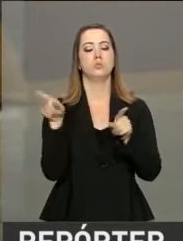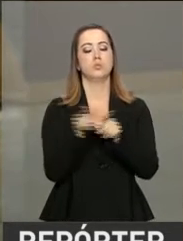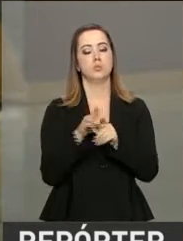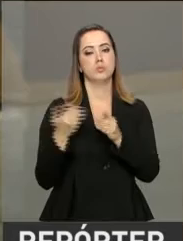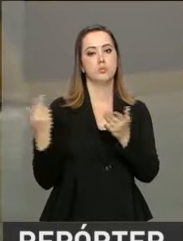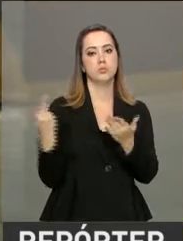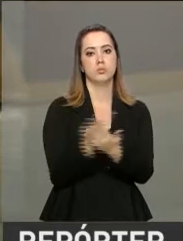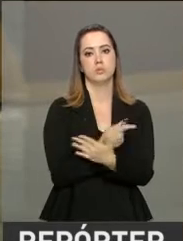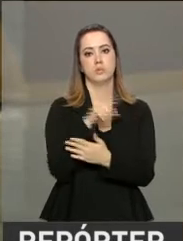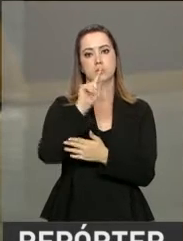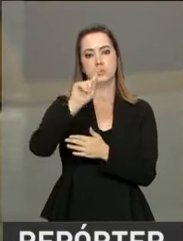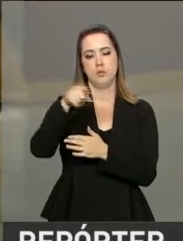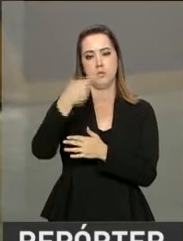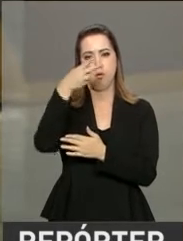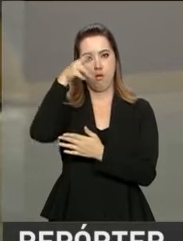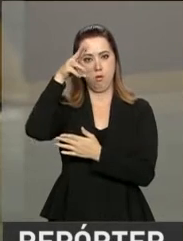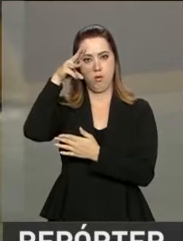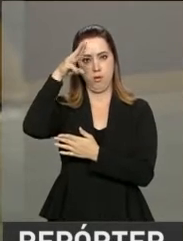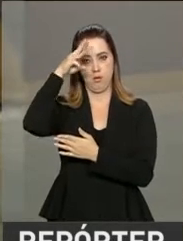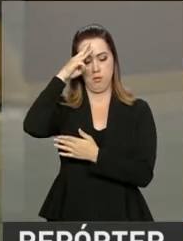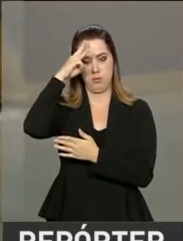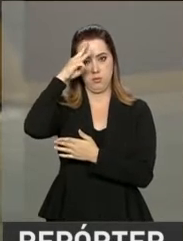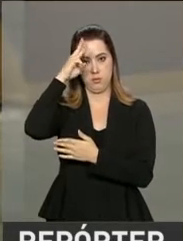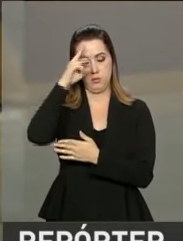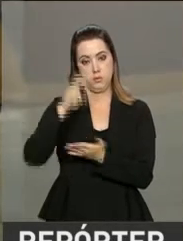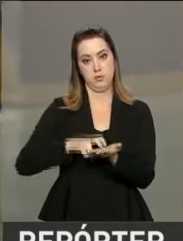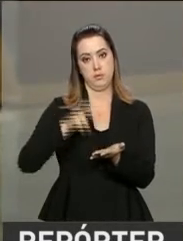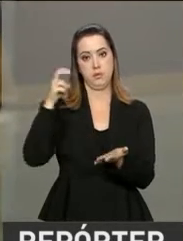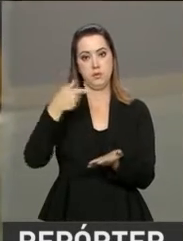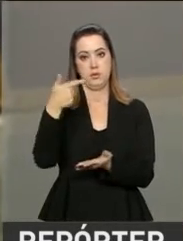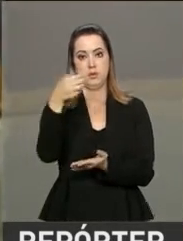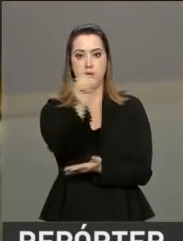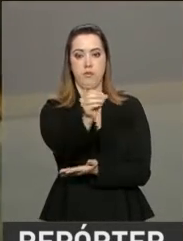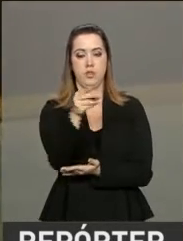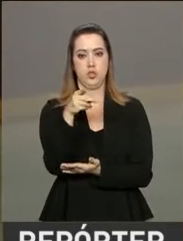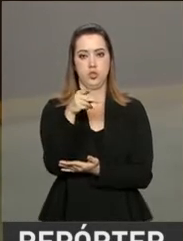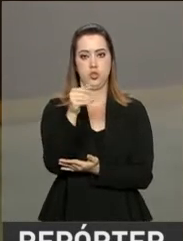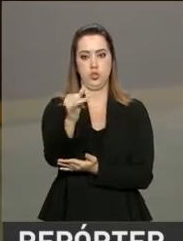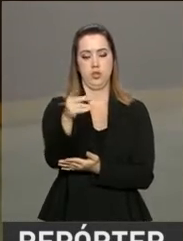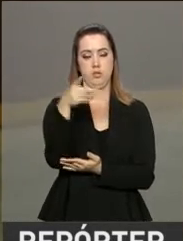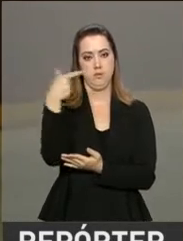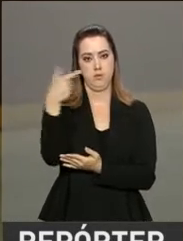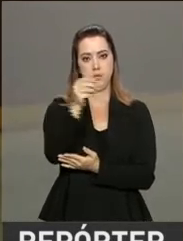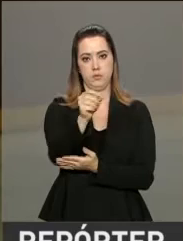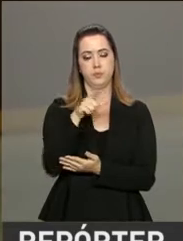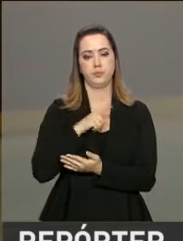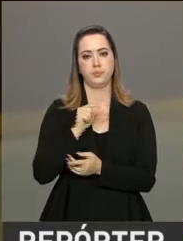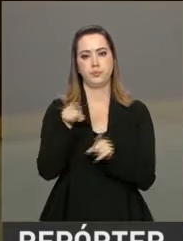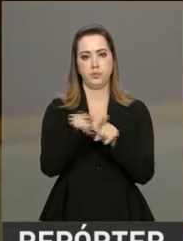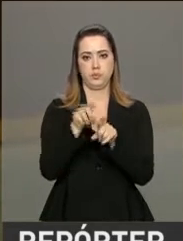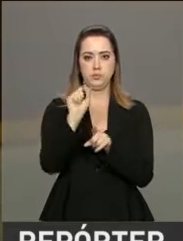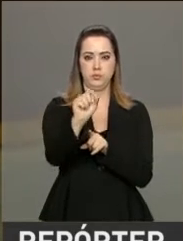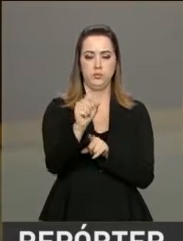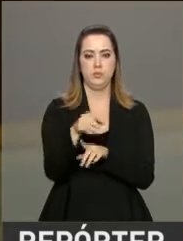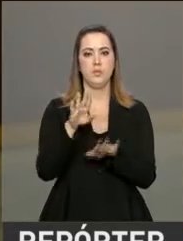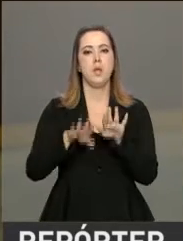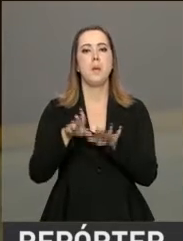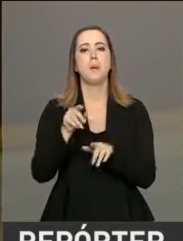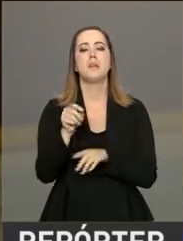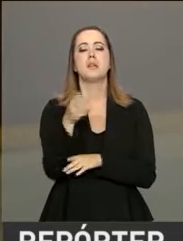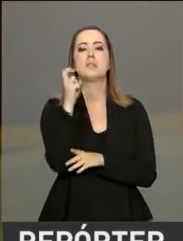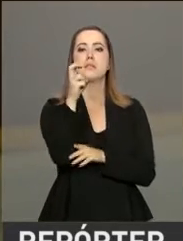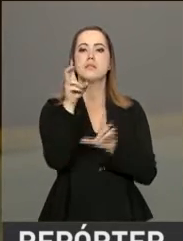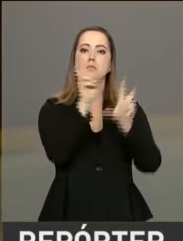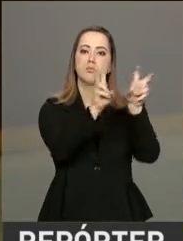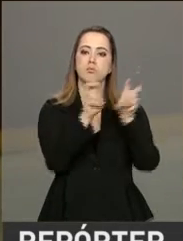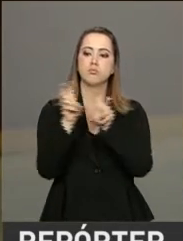ocorrer na próxima terça feira pela manhã dia 20 segundo o ministério das relações exteriores pelo menos cinco temas